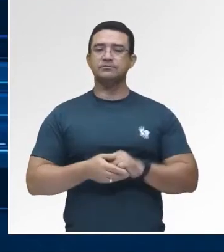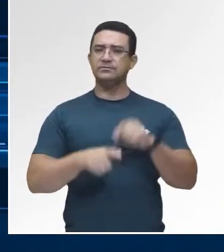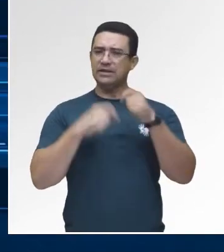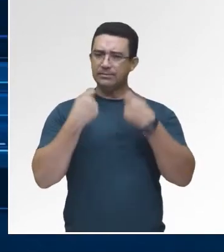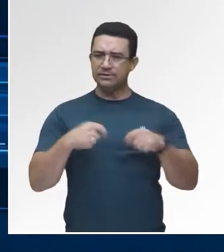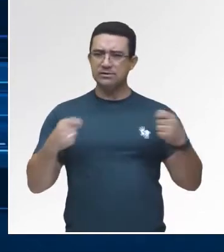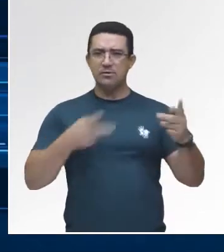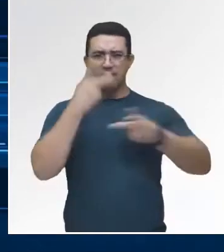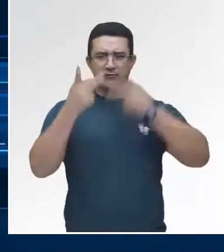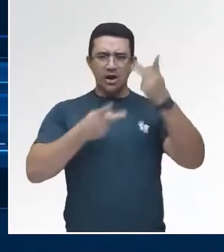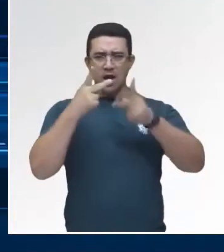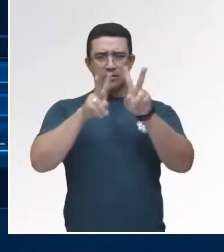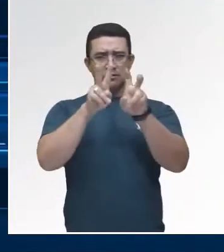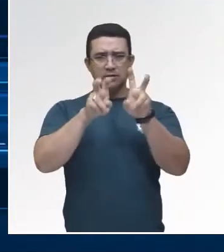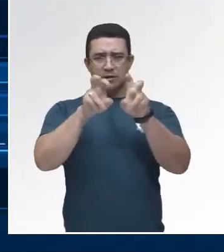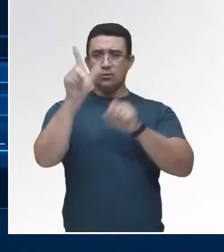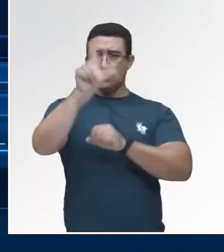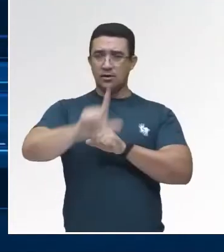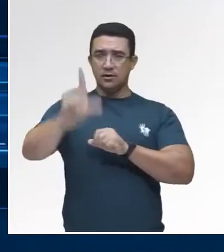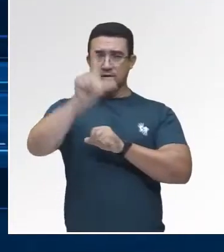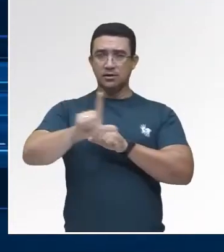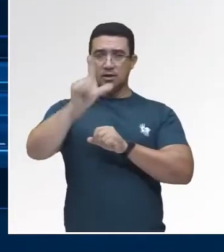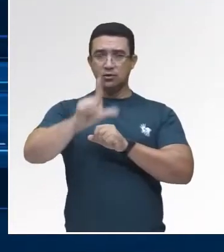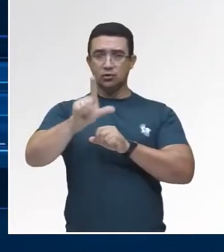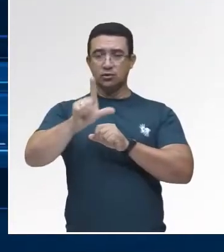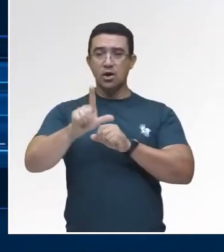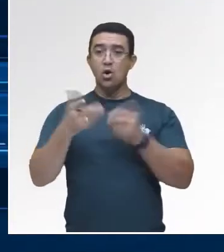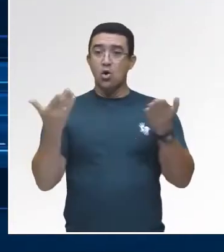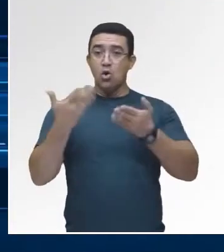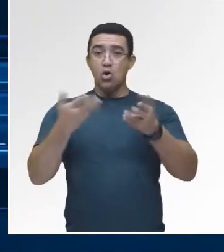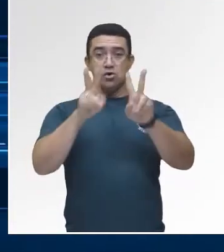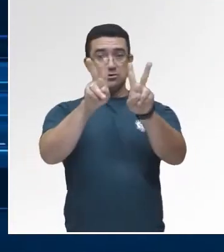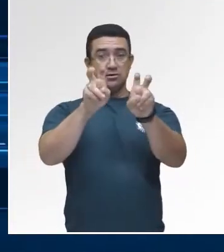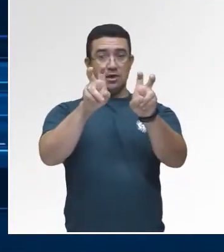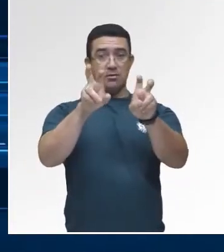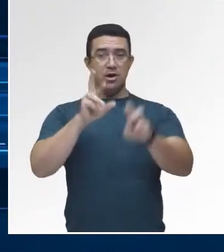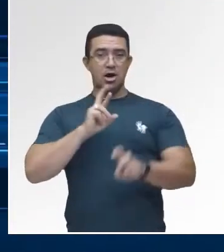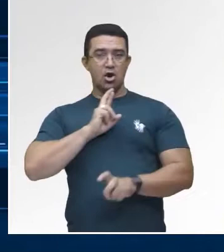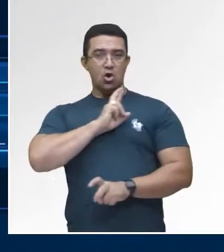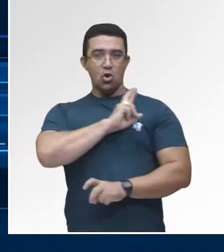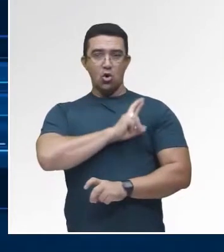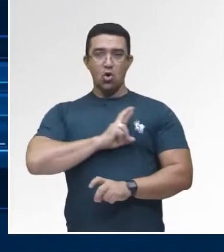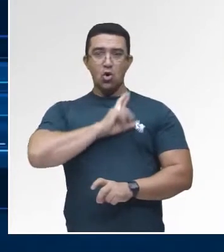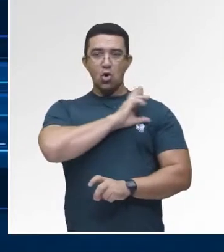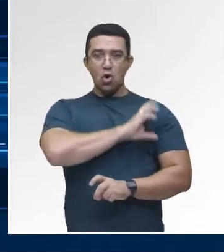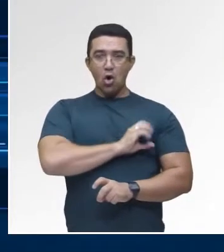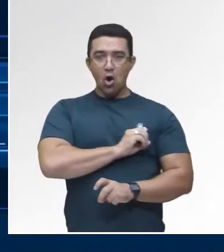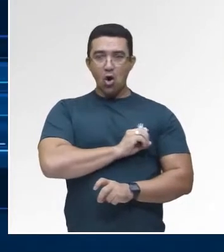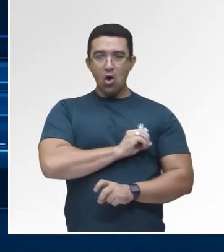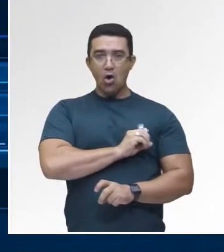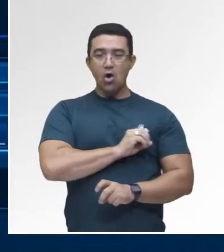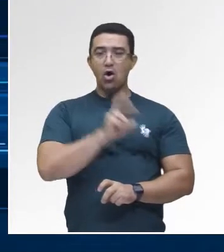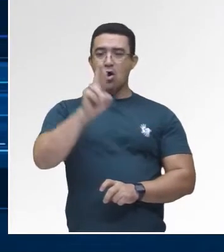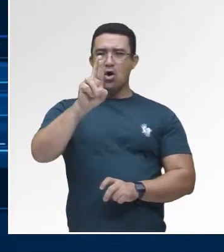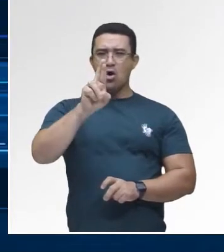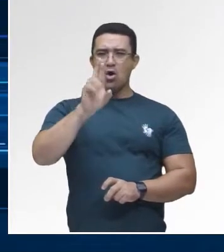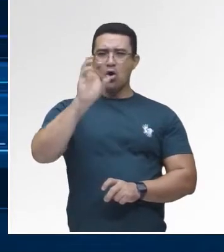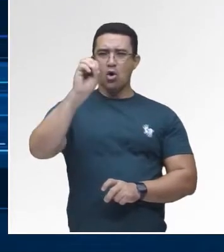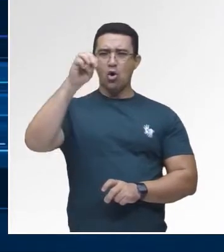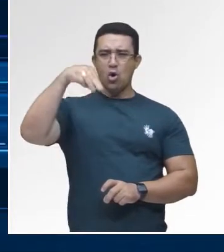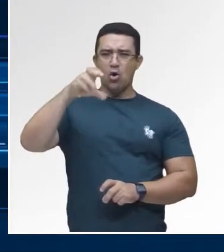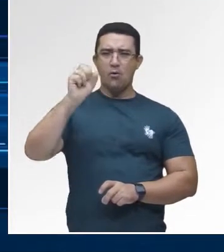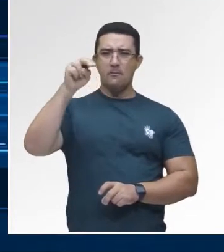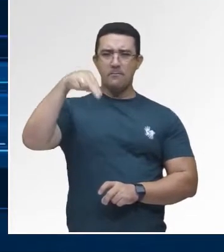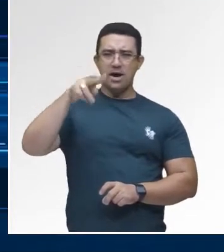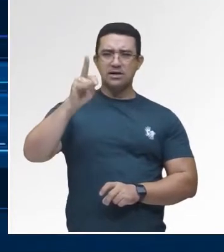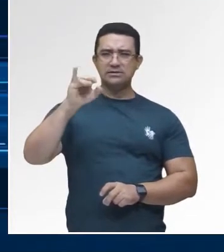sobre literatura. Vamos falar sobre romantismo. Romantismo. Essa palavra,